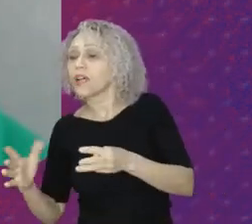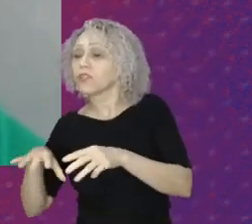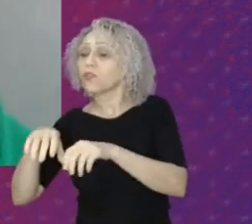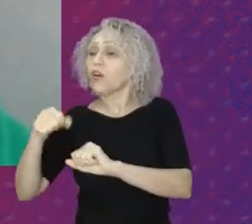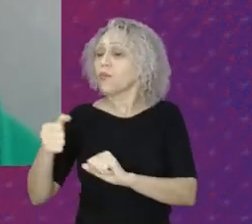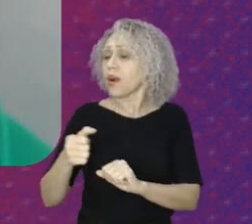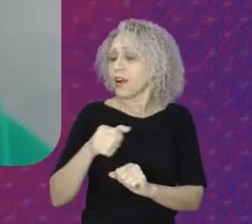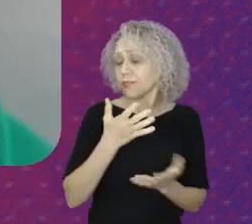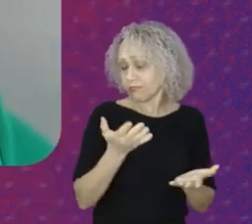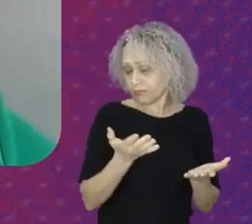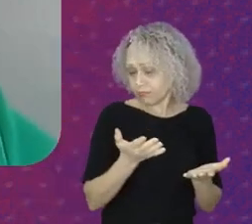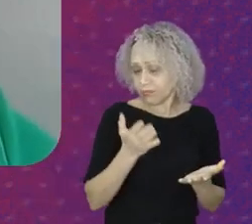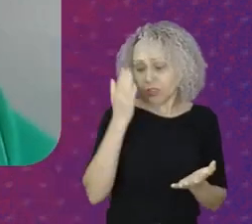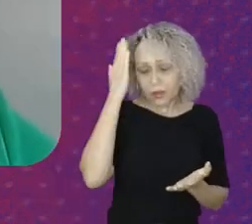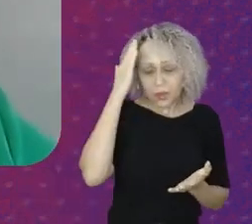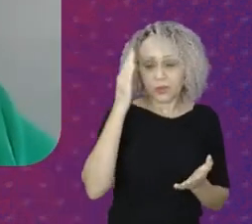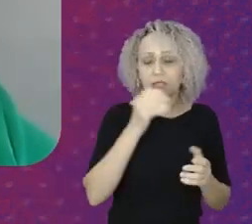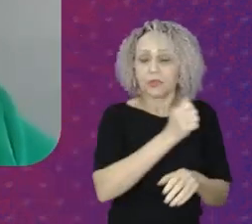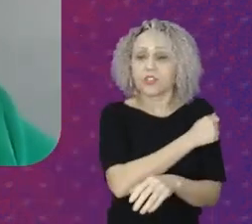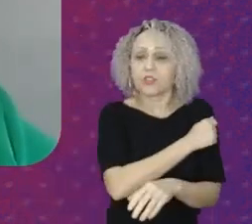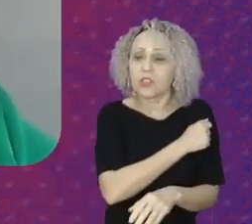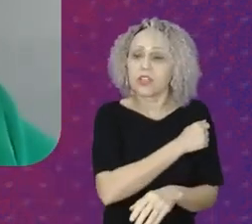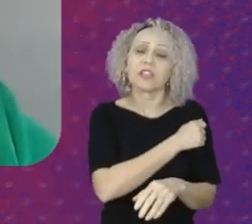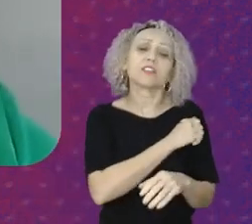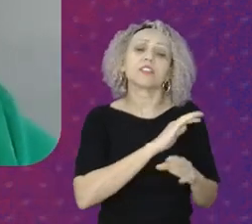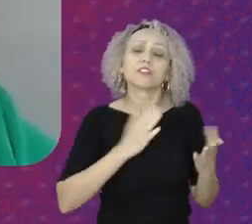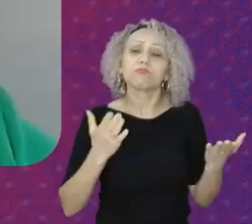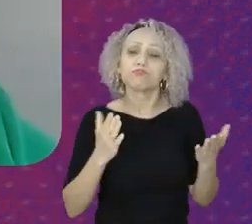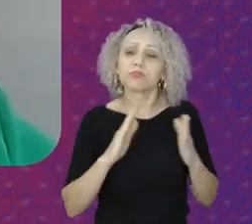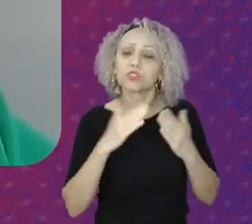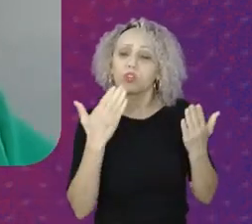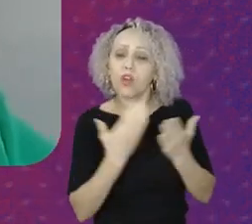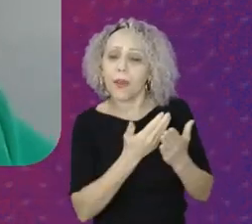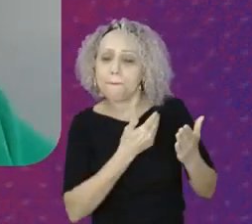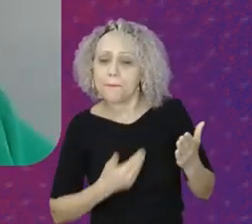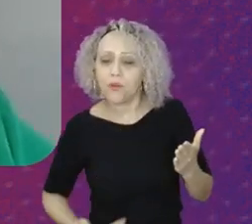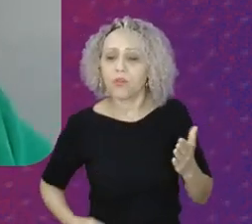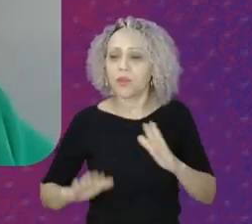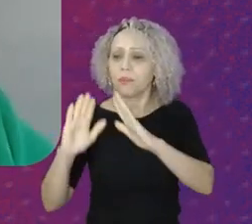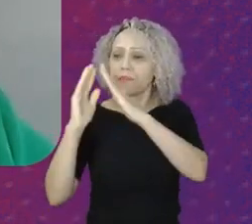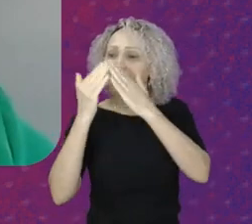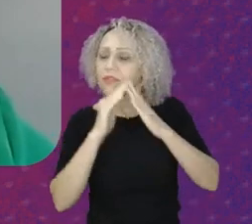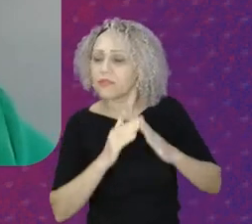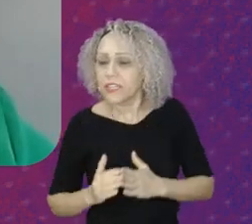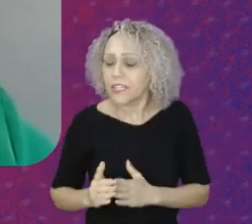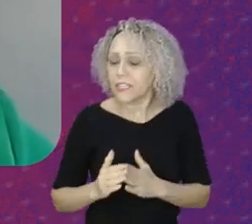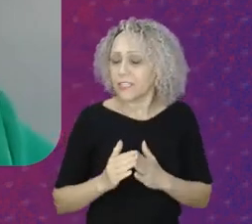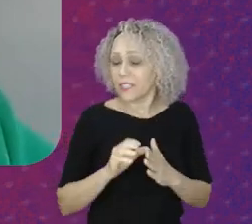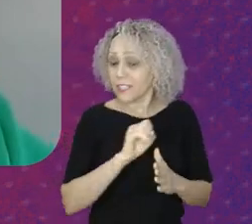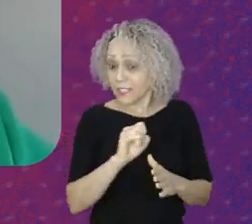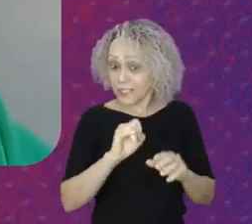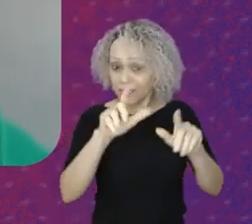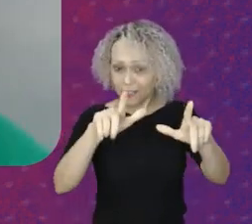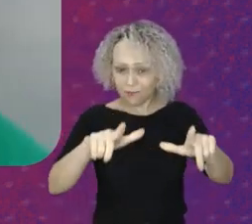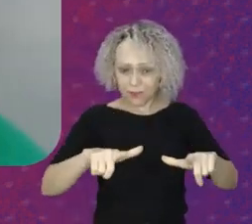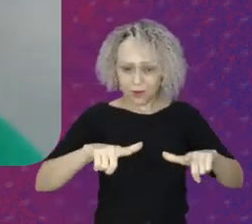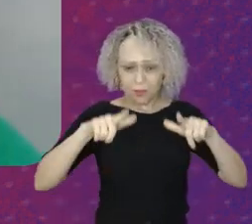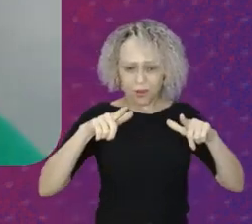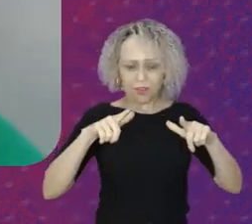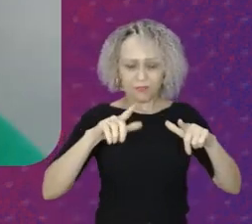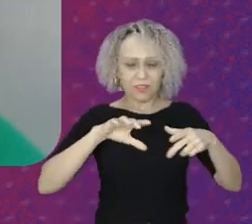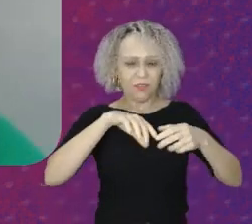baixa renda, escola pública, com um diploma na mão, é a mais profunda transformação da nossa sociedade. E isso